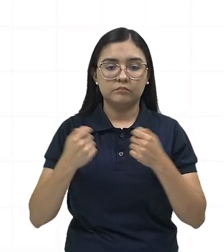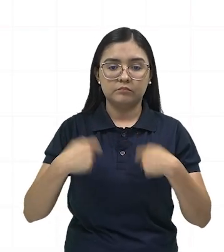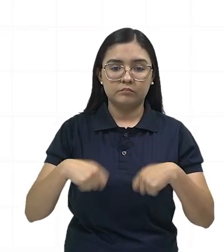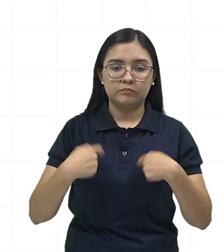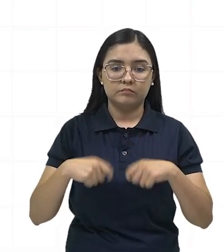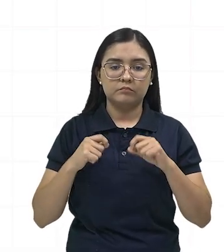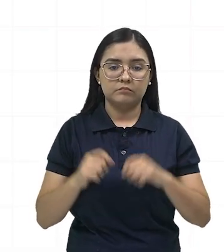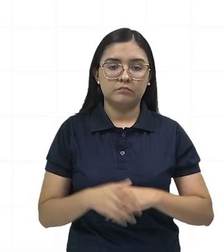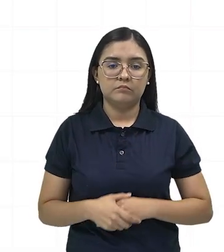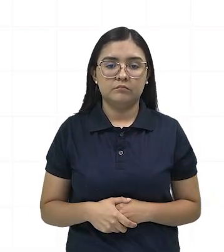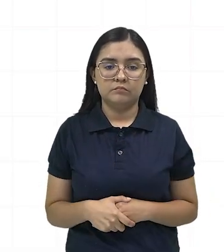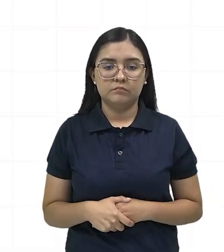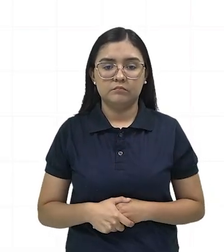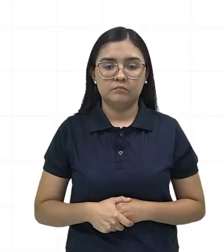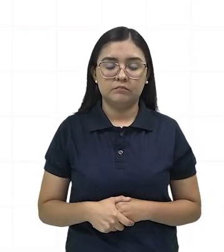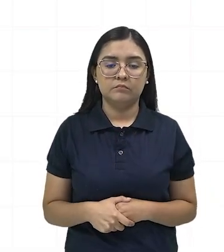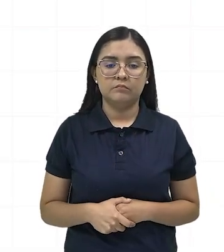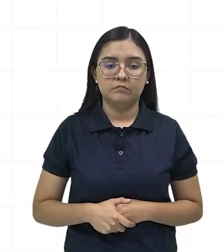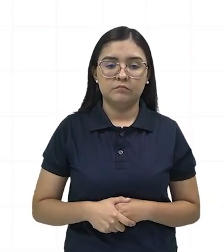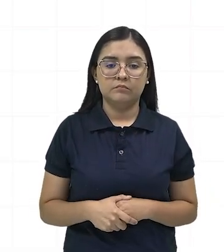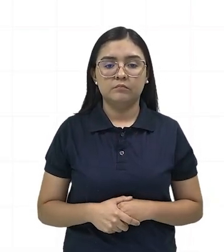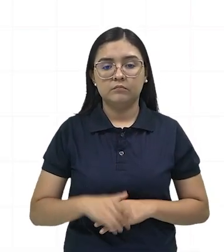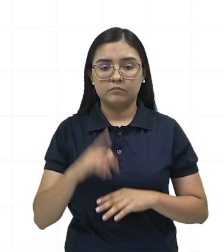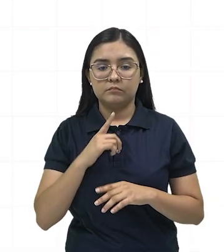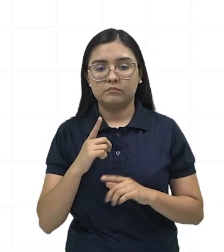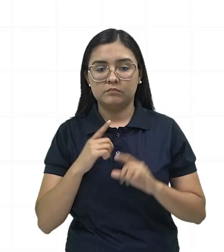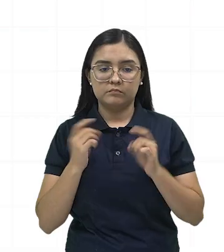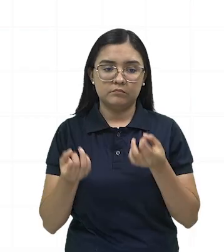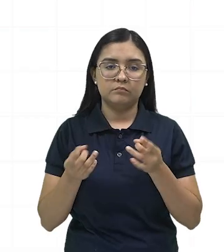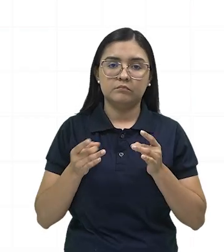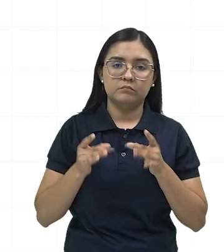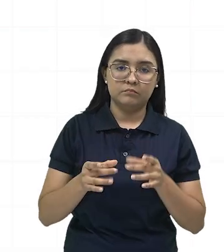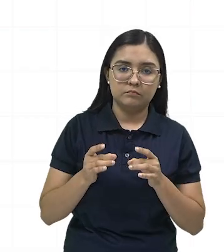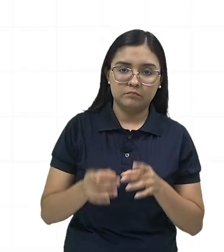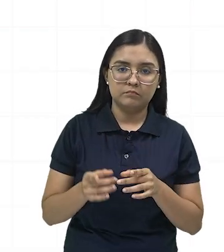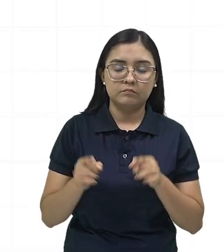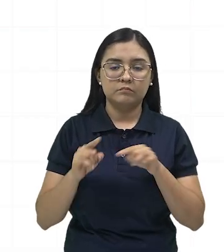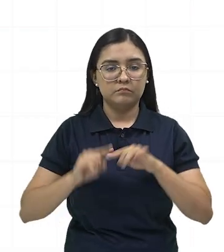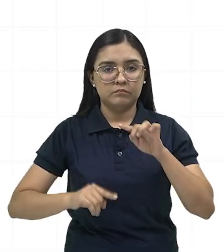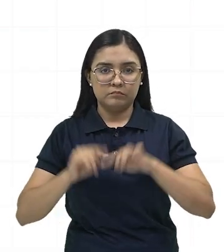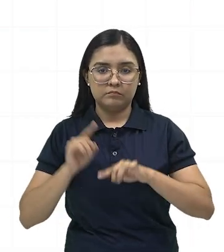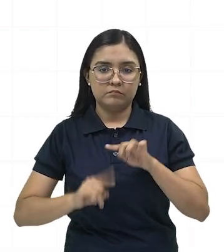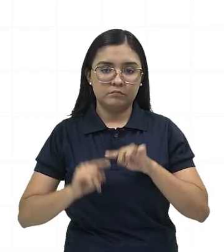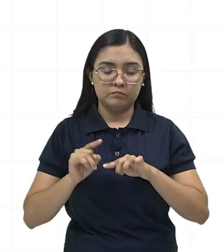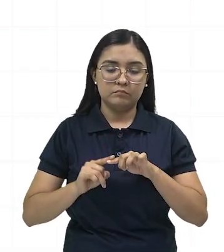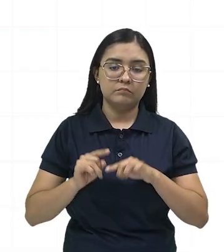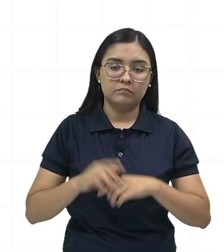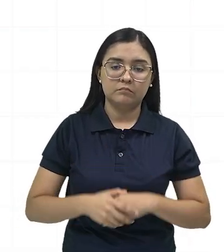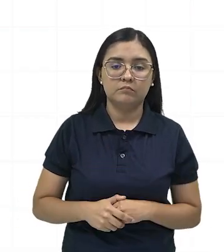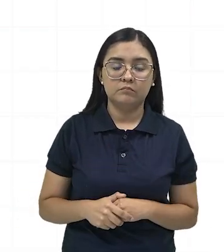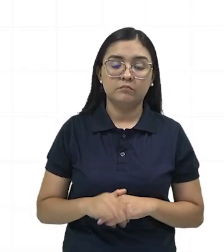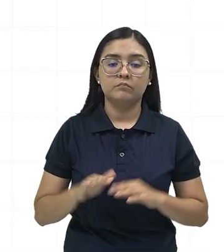necessário através da oferta e procura. Quanto mais, então, um produto